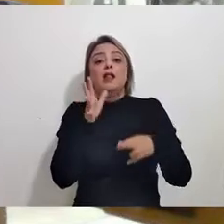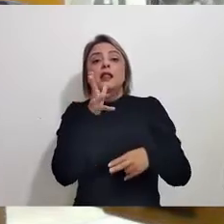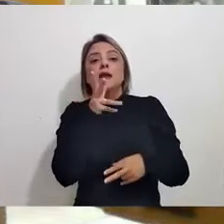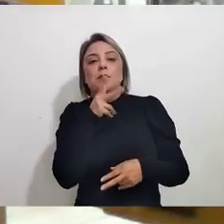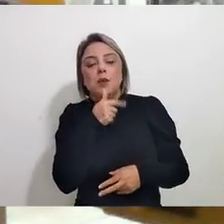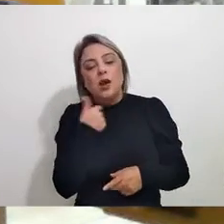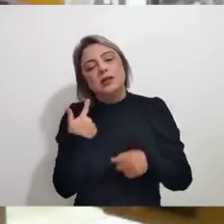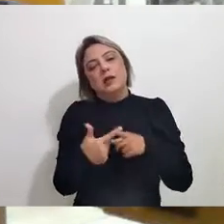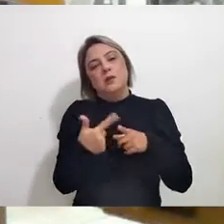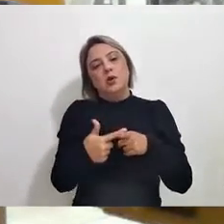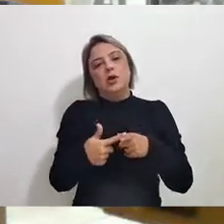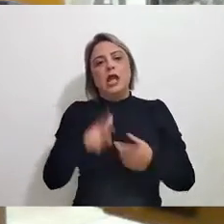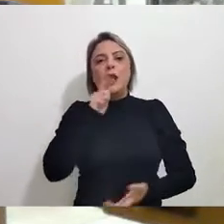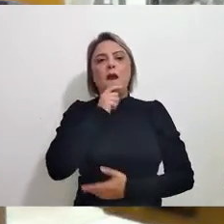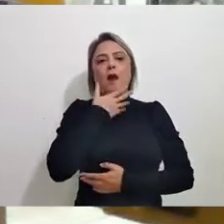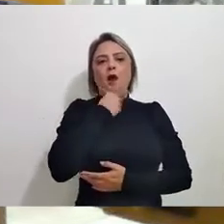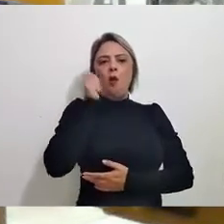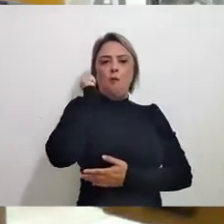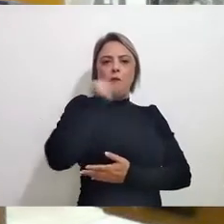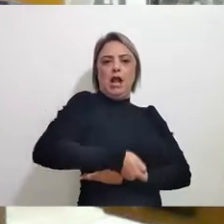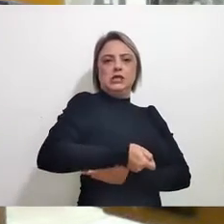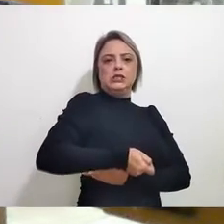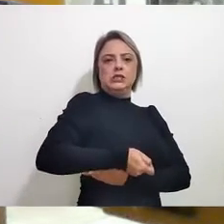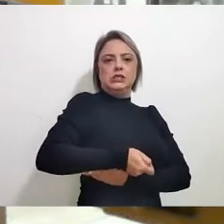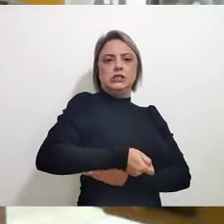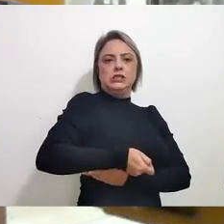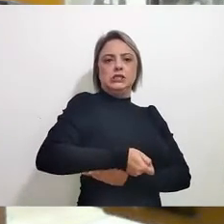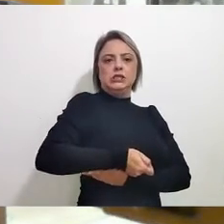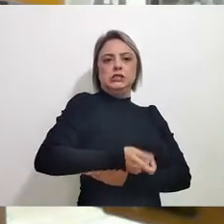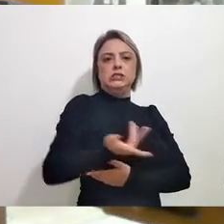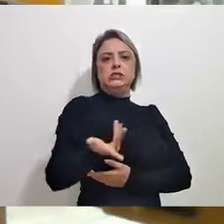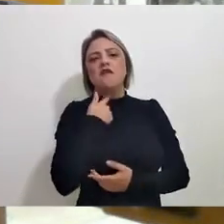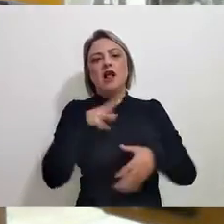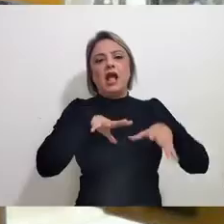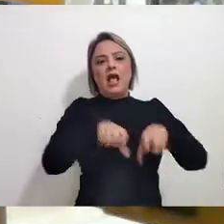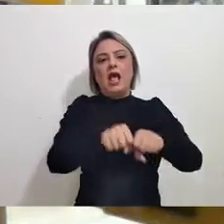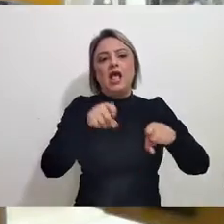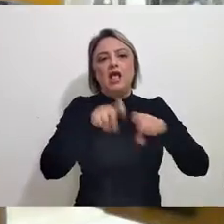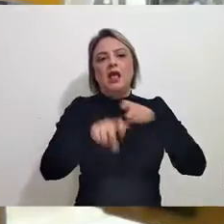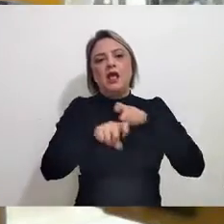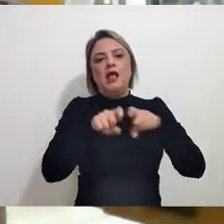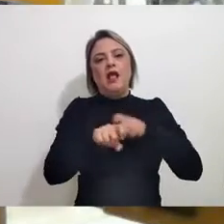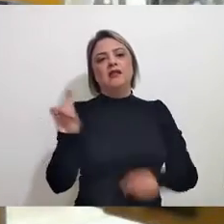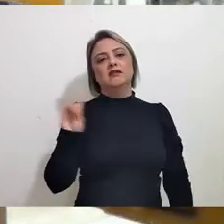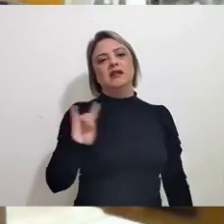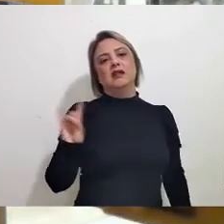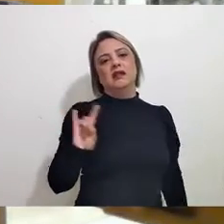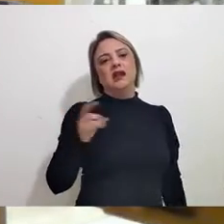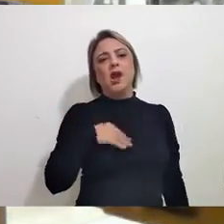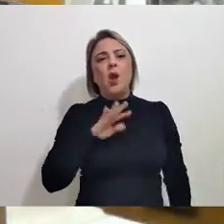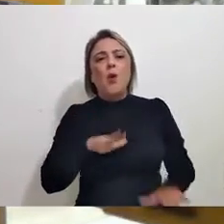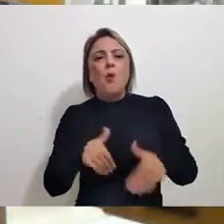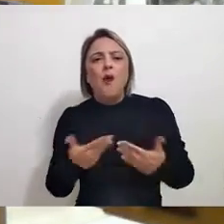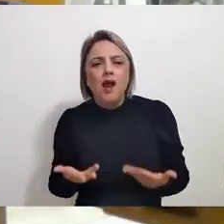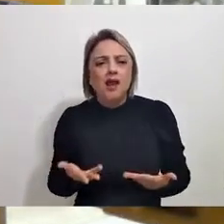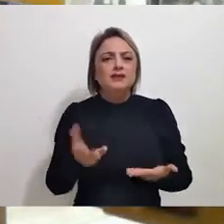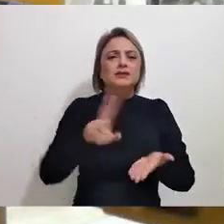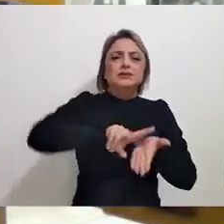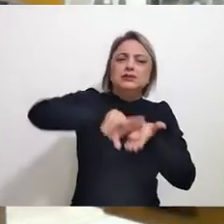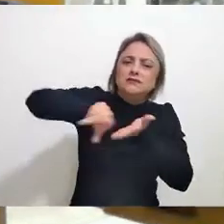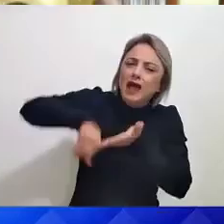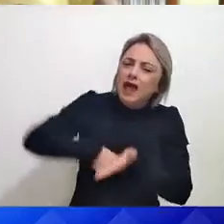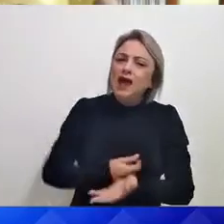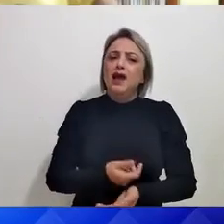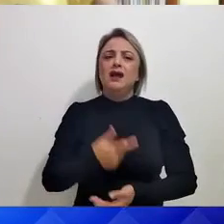que ele não pode dizer que ele foi abusado sexualmente, porque senão ele virou mulherzinha. Quantos atendimentos eu não peguei dessa forma? E a criança teve medo de